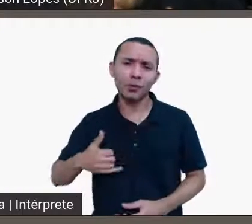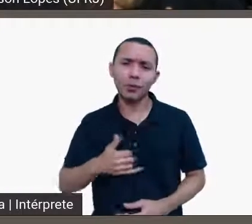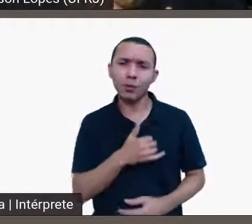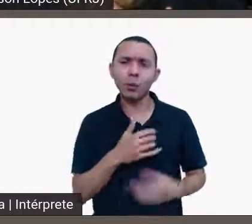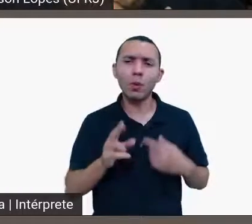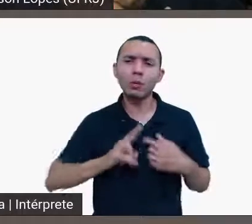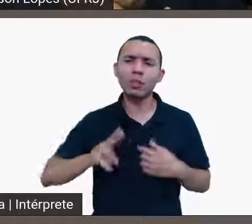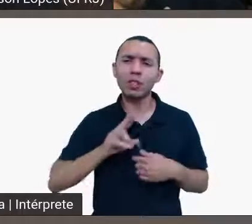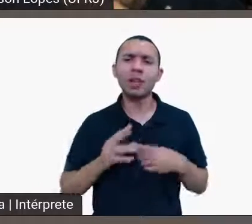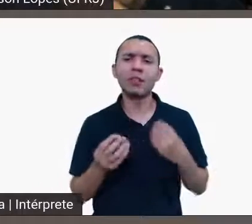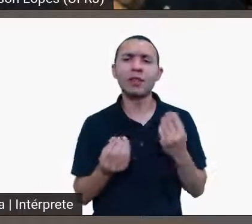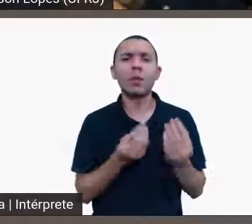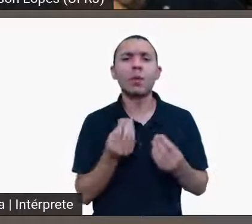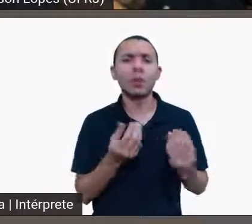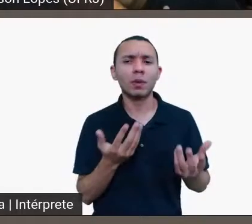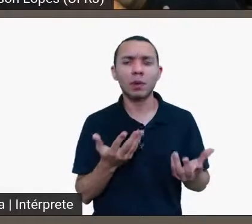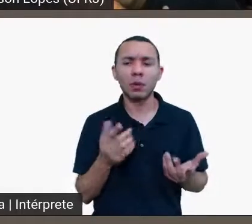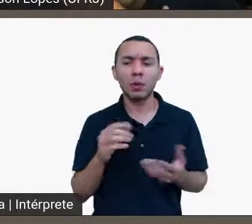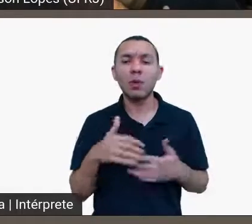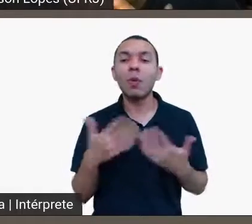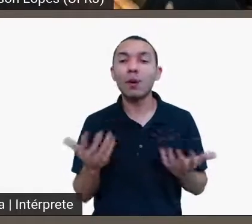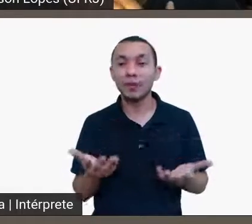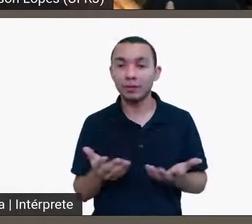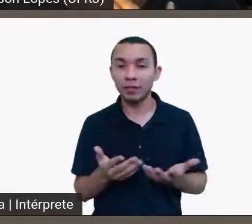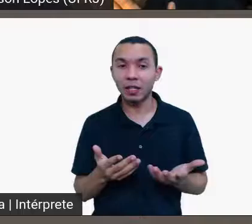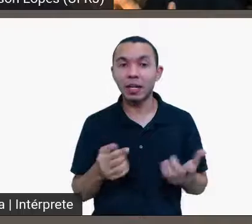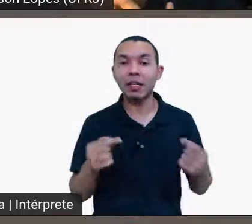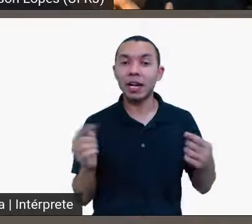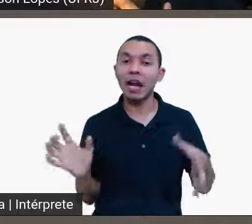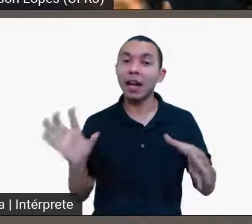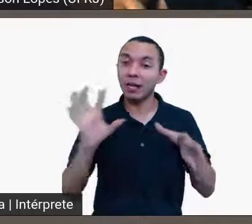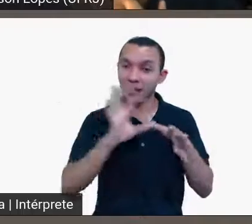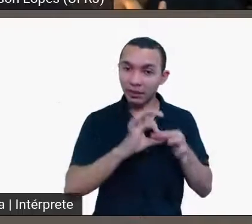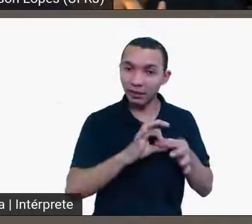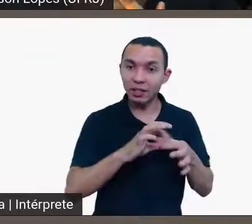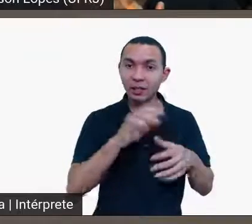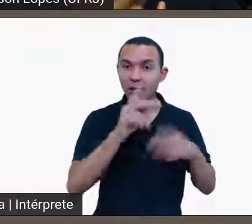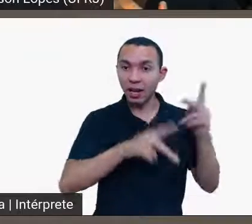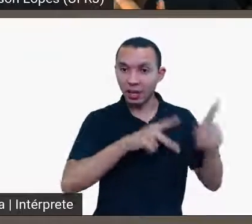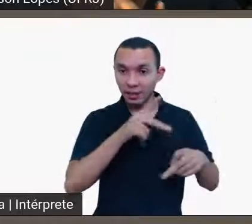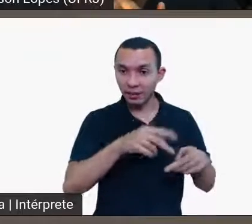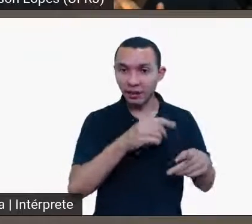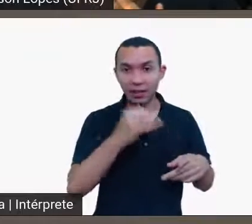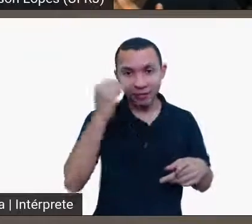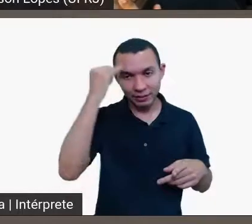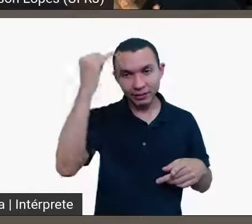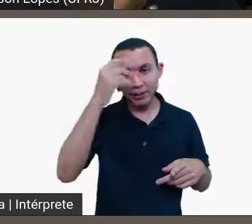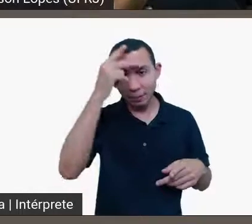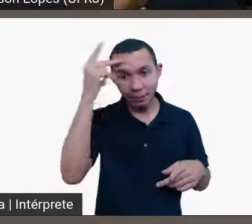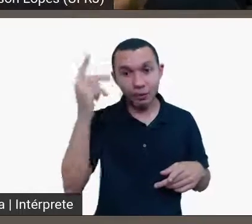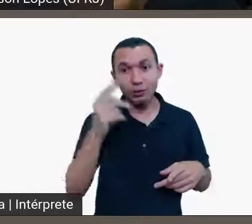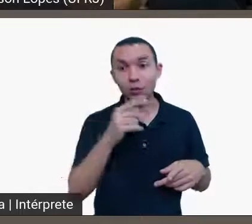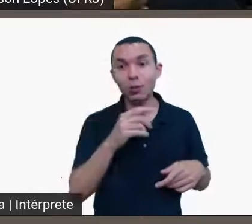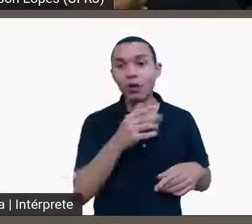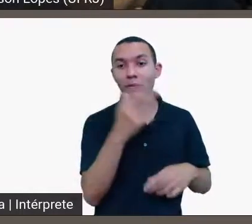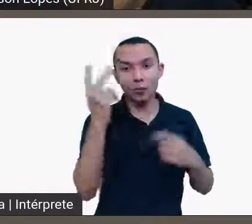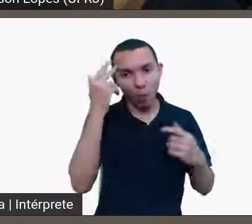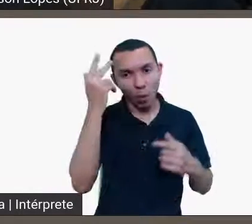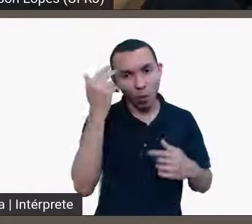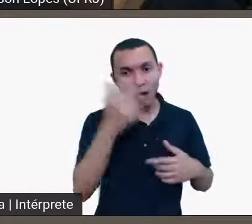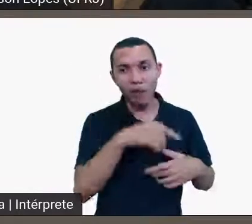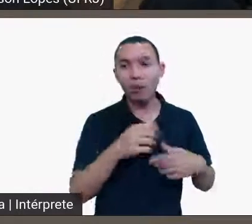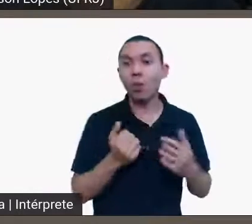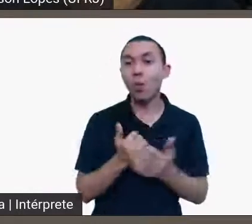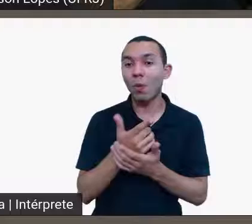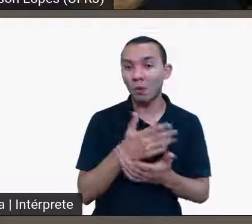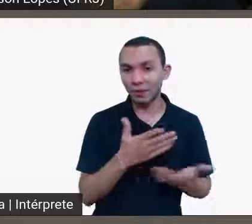isso se encontra ligado a uma certa ideia, né, de consumo, assim como o próprio American Way